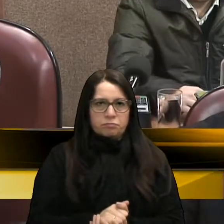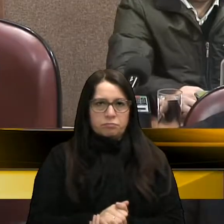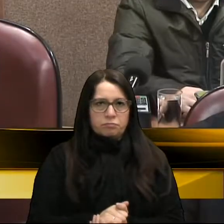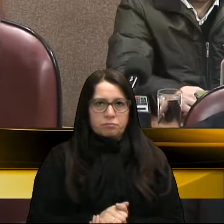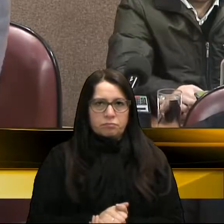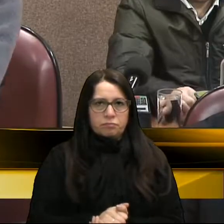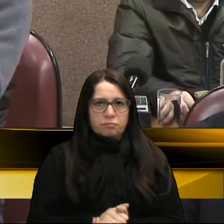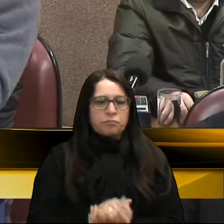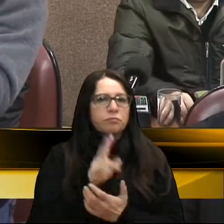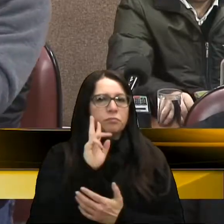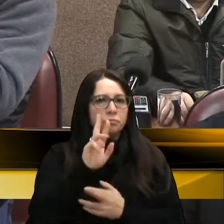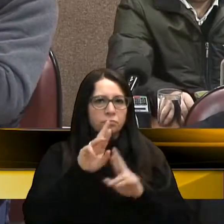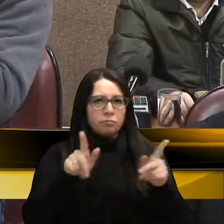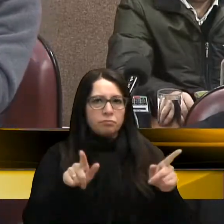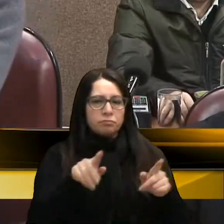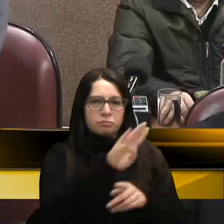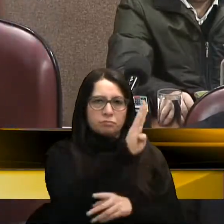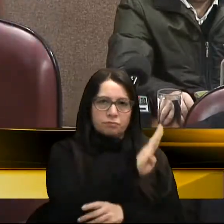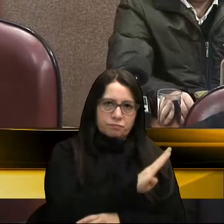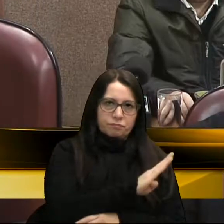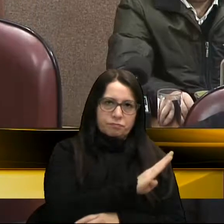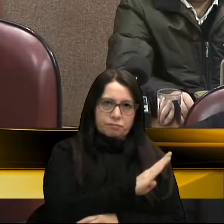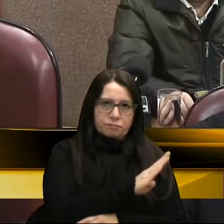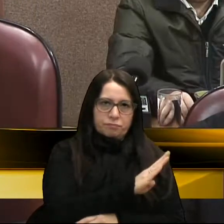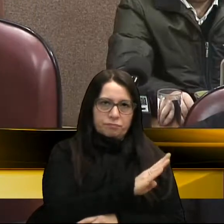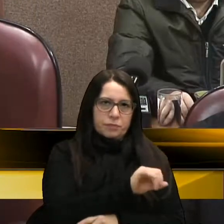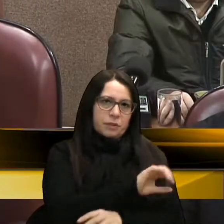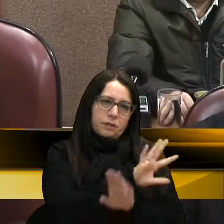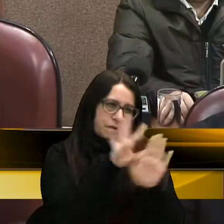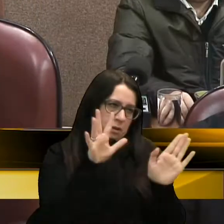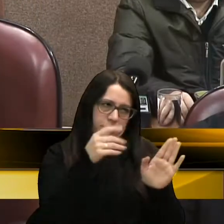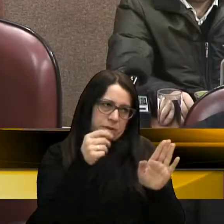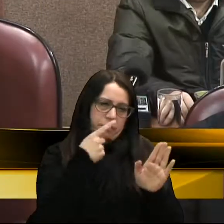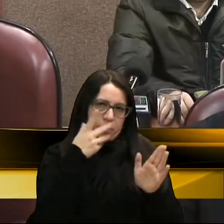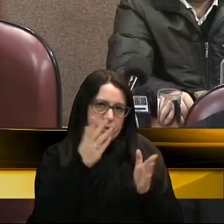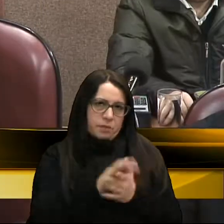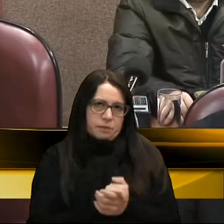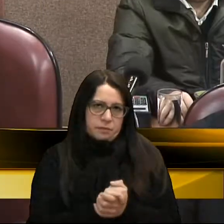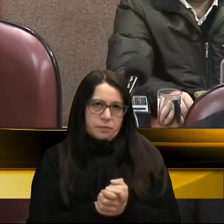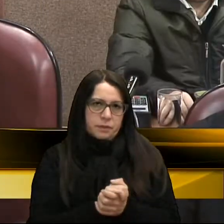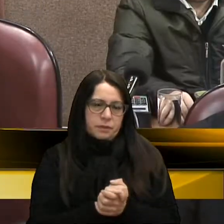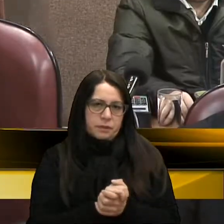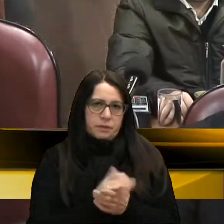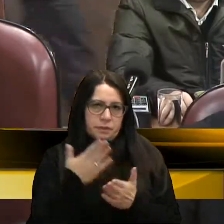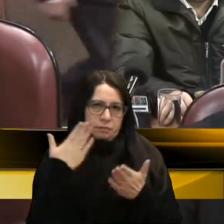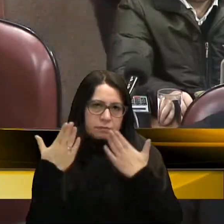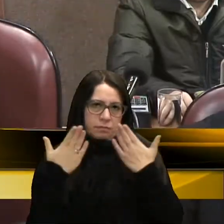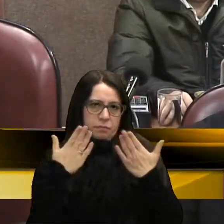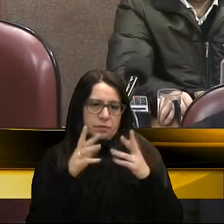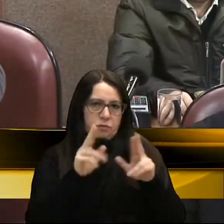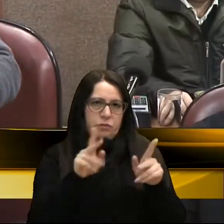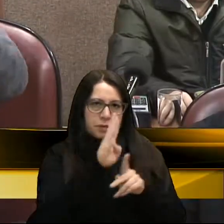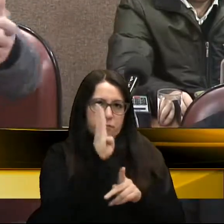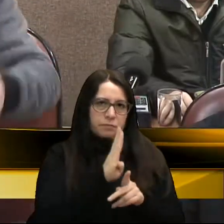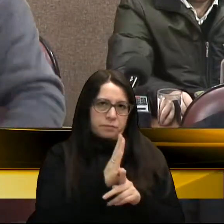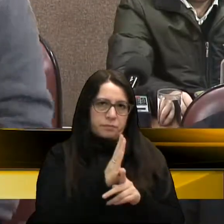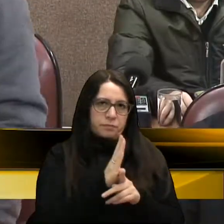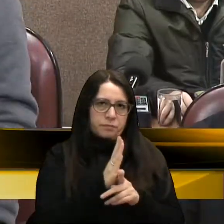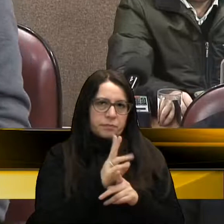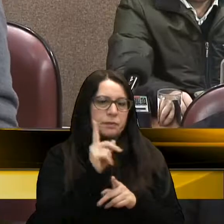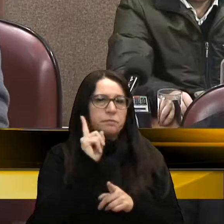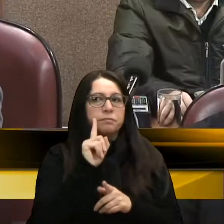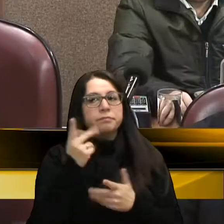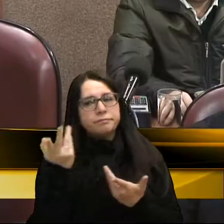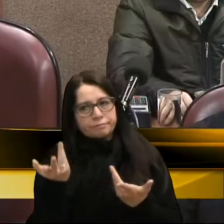E olha a diferença do Brasil, claro que isso eu não precisaria dizer, mas só fazendo Olha a diferença do Brasil para os Estados Unidos, por